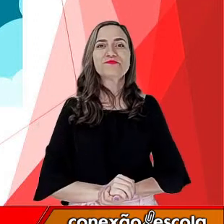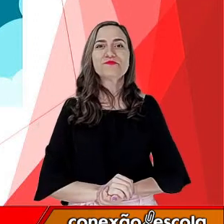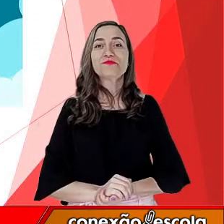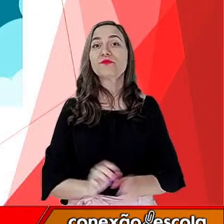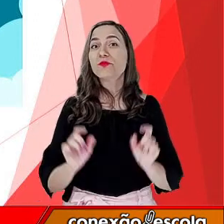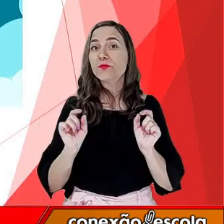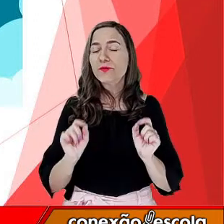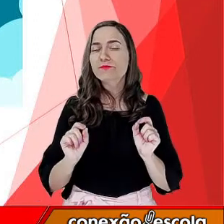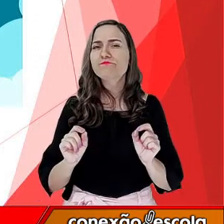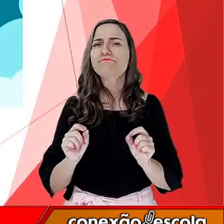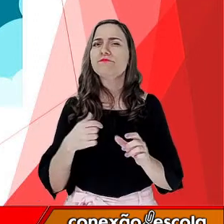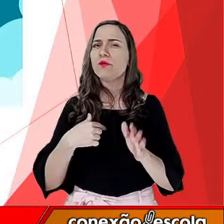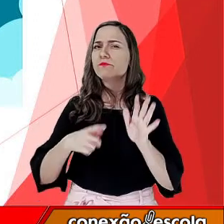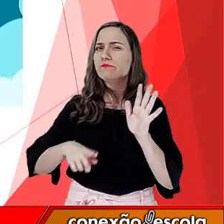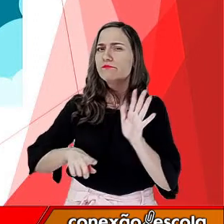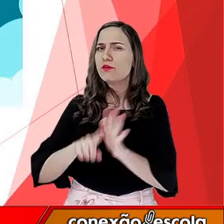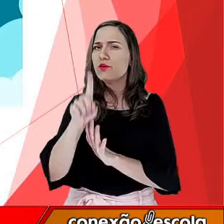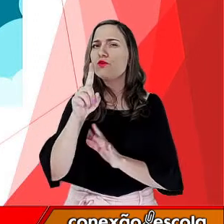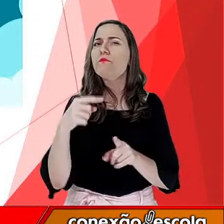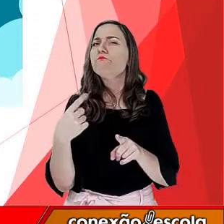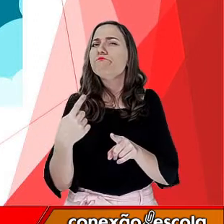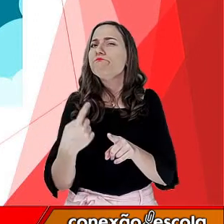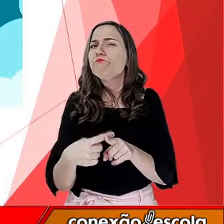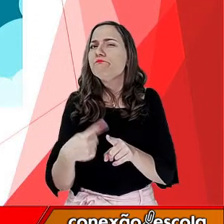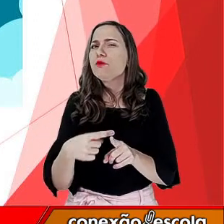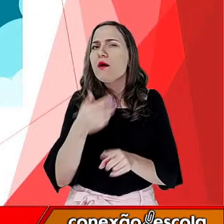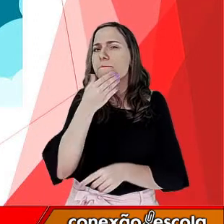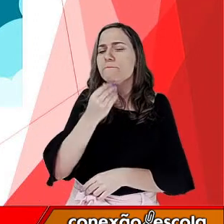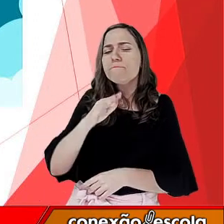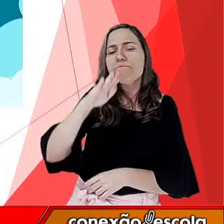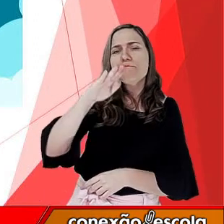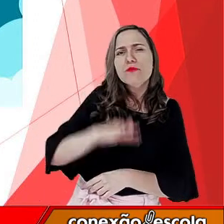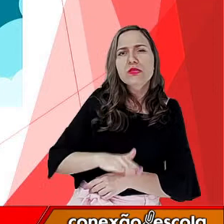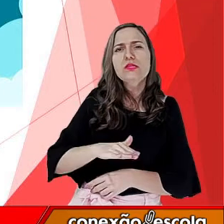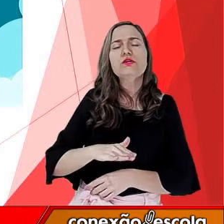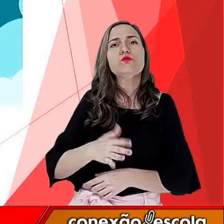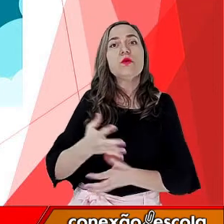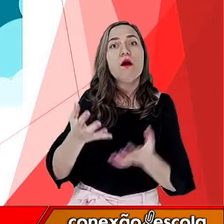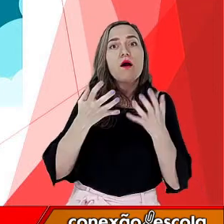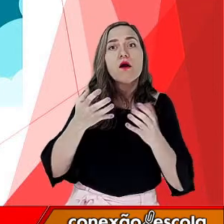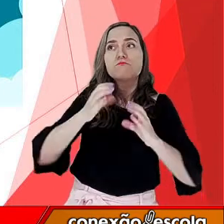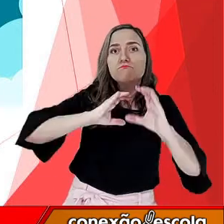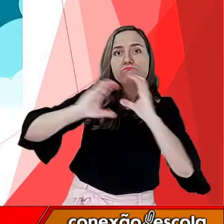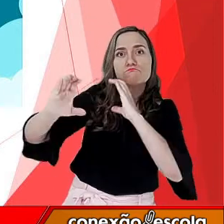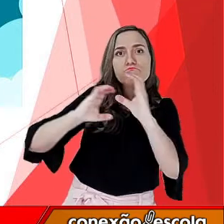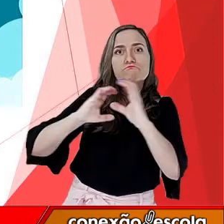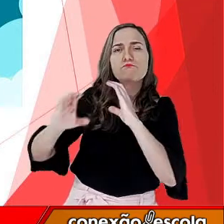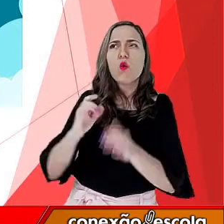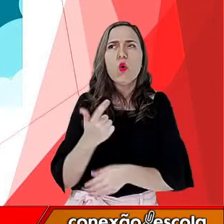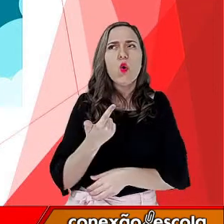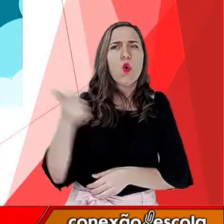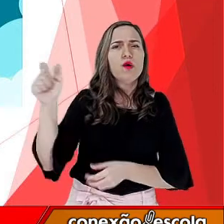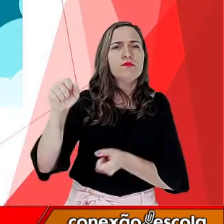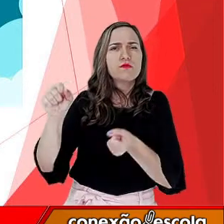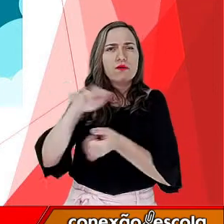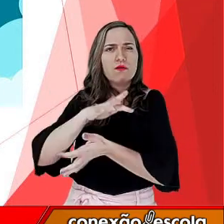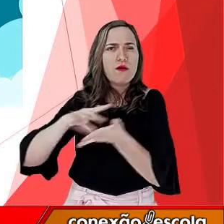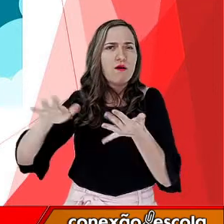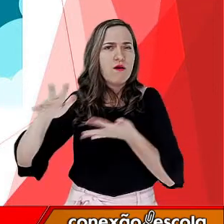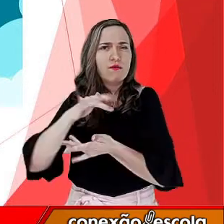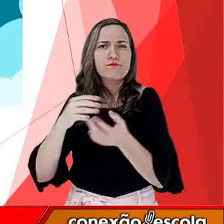Primeiro, por que acham que o menino queria se comunicar com alguém de outra galáxia?